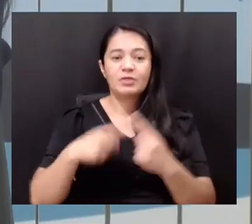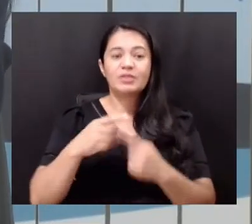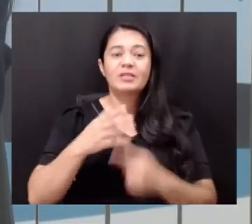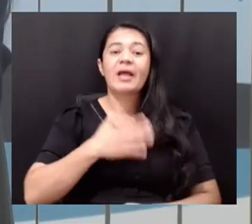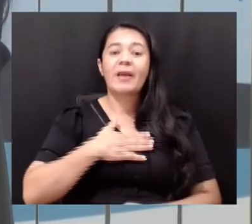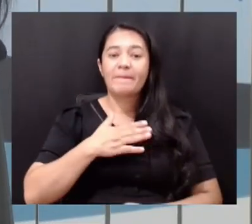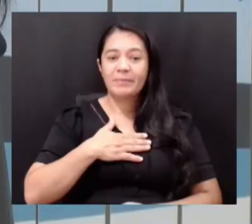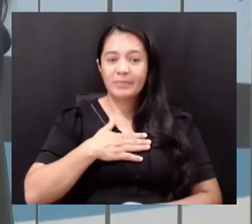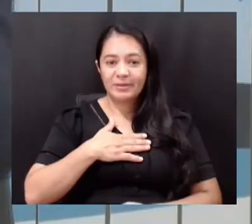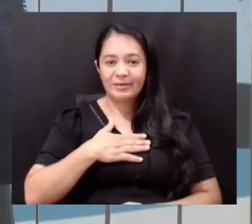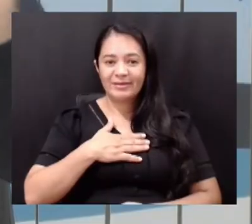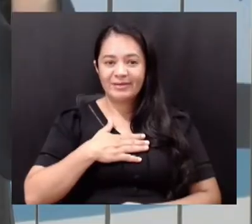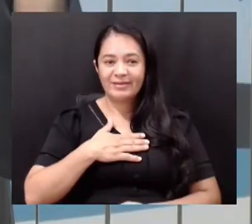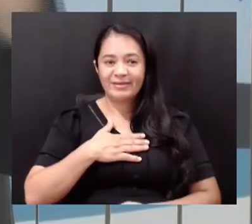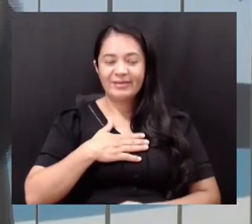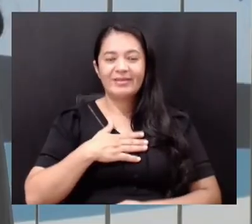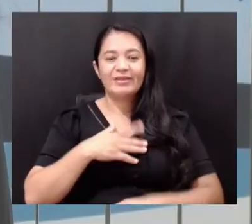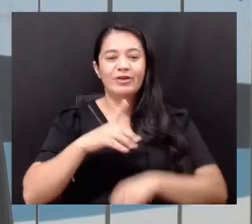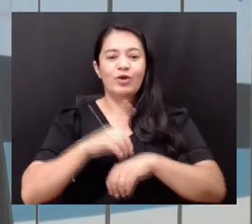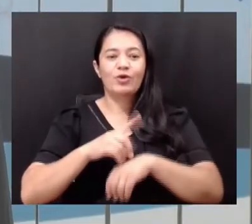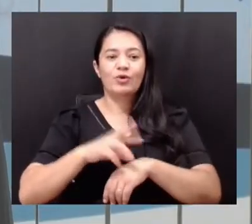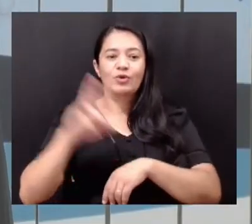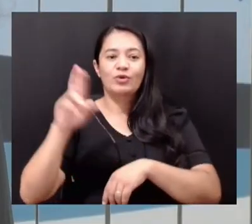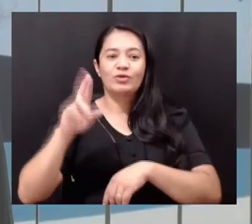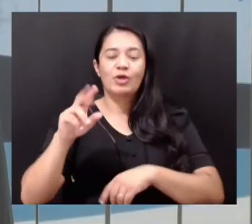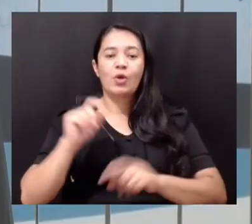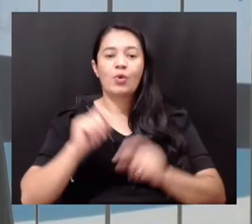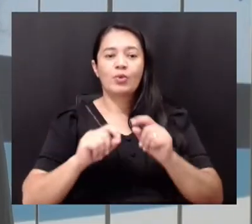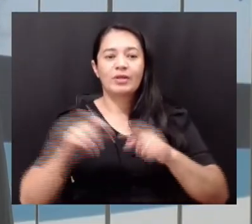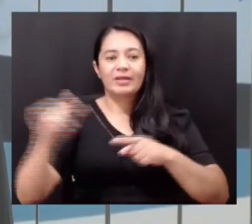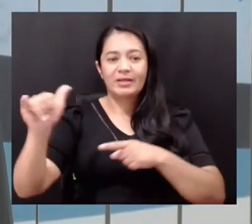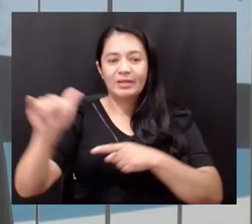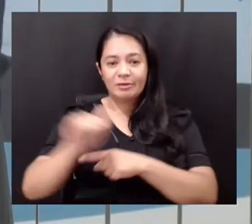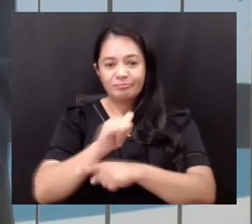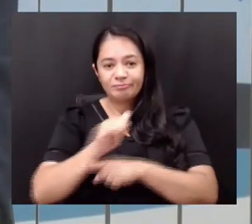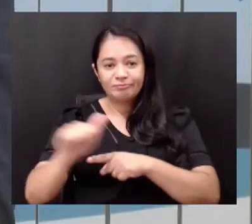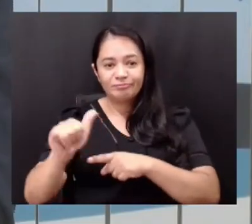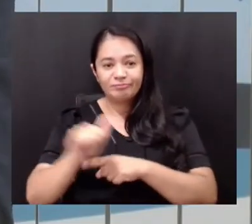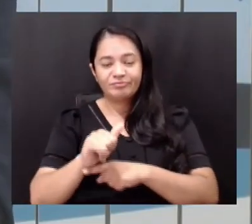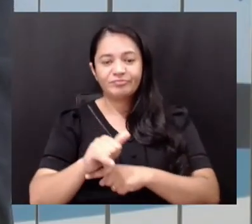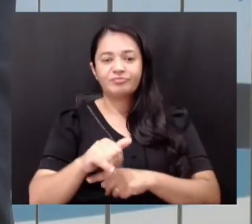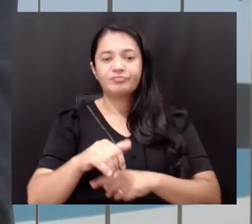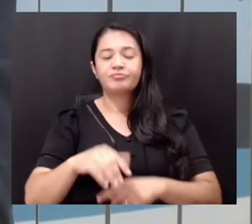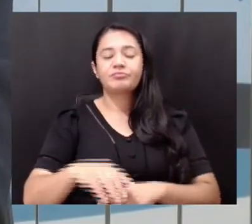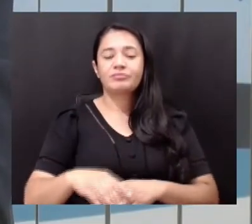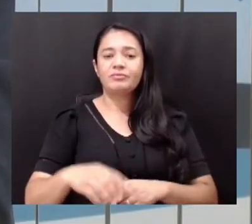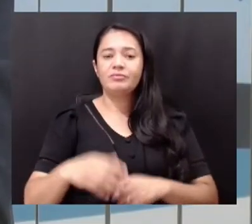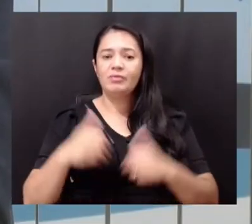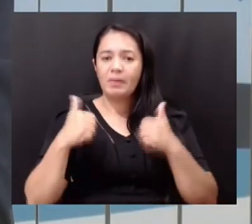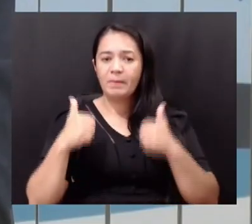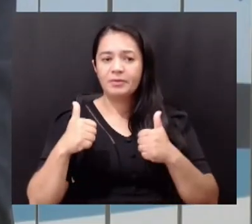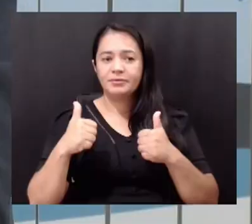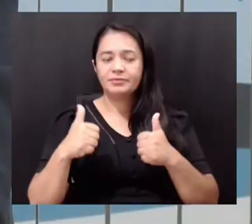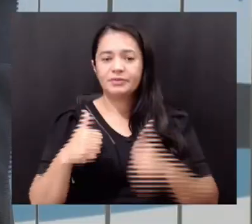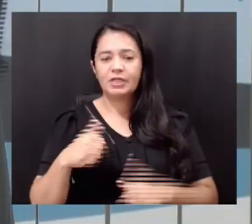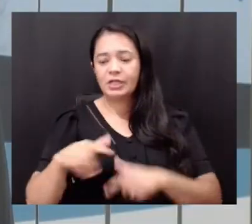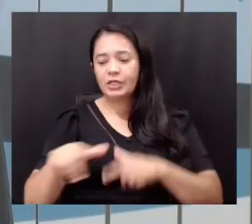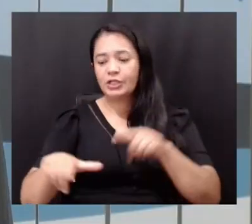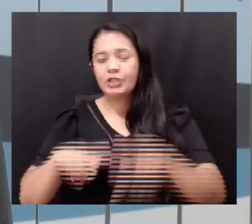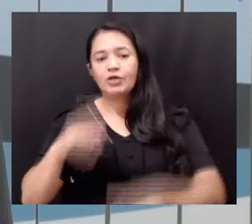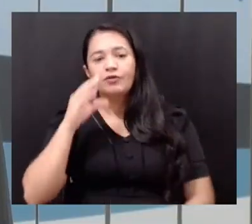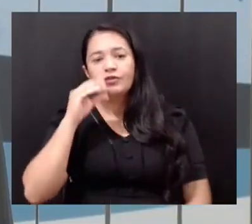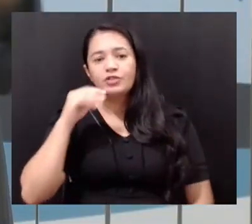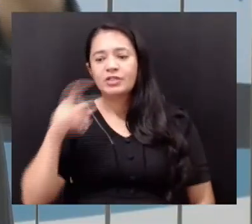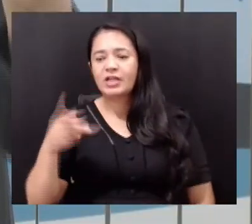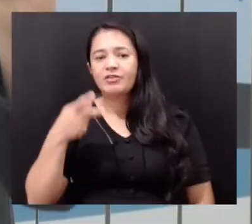dos instrumentos que são validados internacionalmente e que o trabalhador fala a percepção dele. Não é de um,